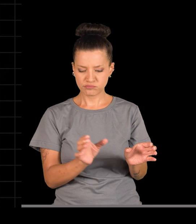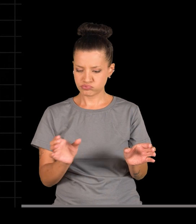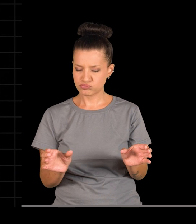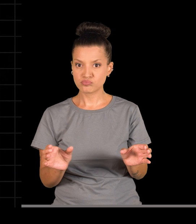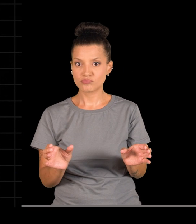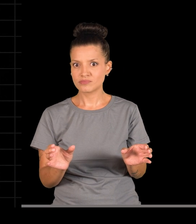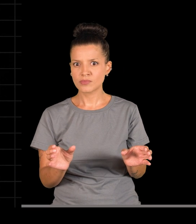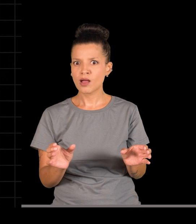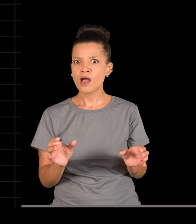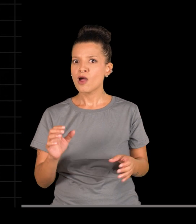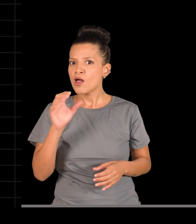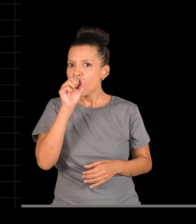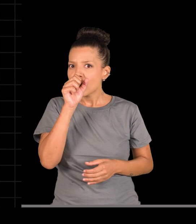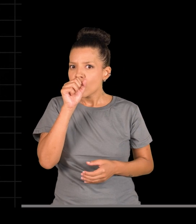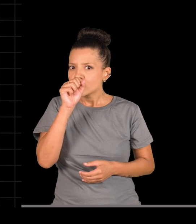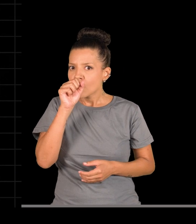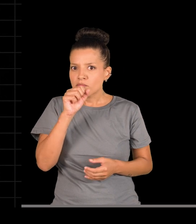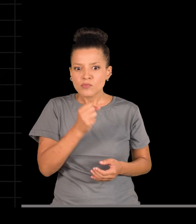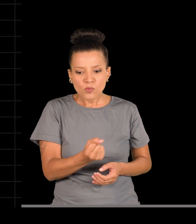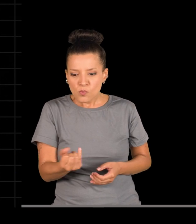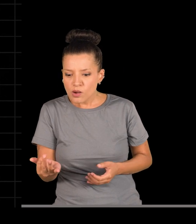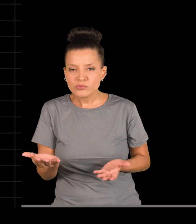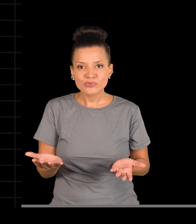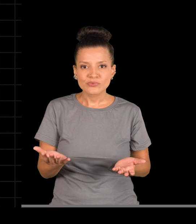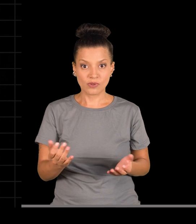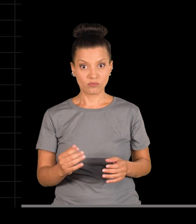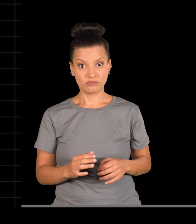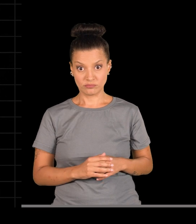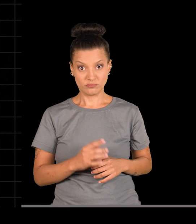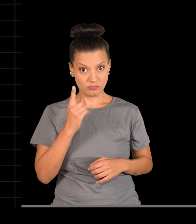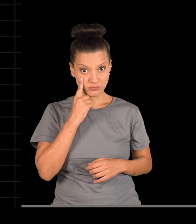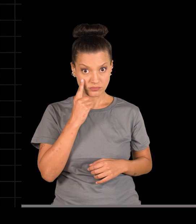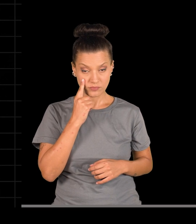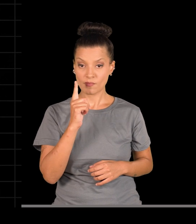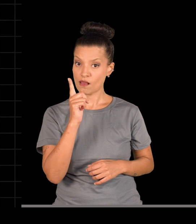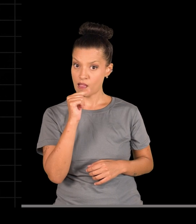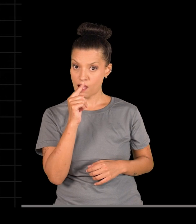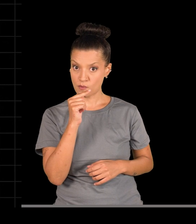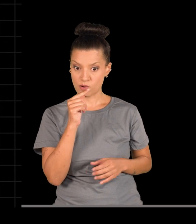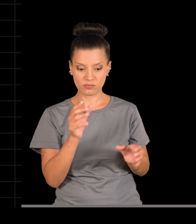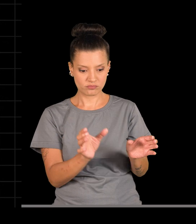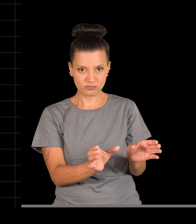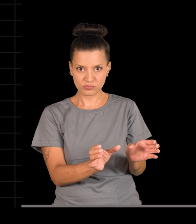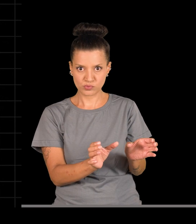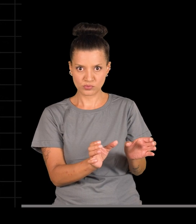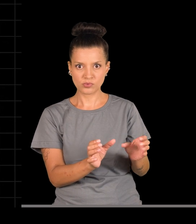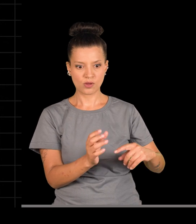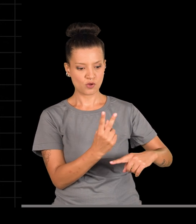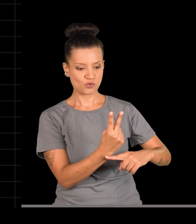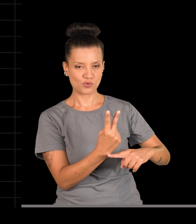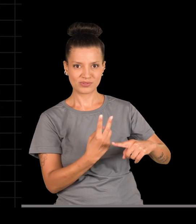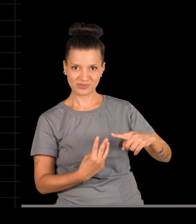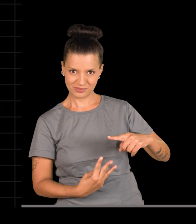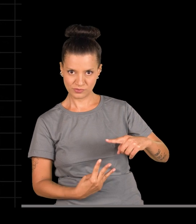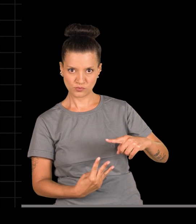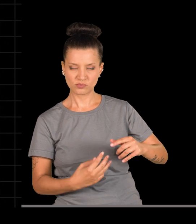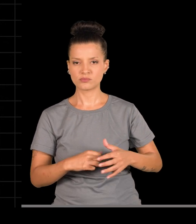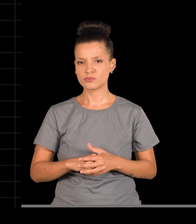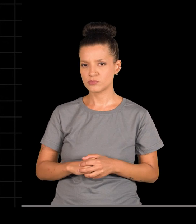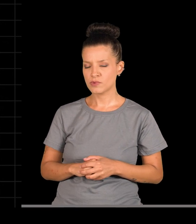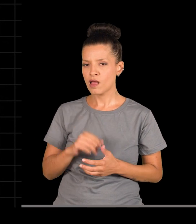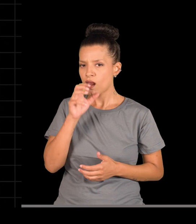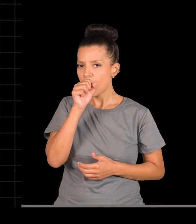que fração de concentrado haverá na jarra? É claro que haverá 1/3. Haverá 2/3 de água, né? Ó, isso aqui com isso aqui vai